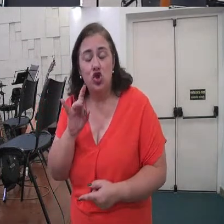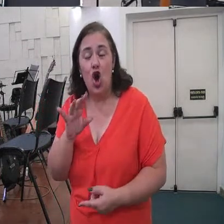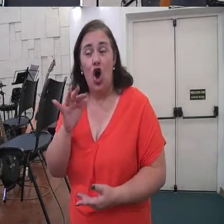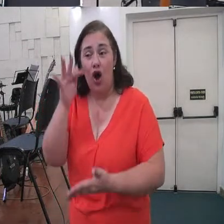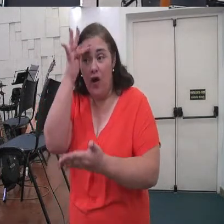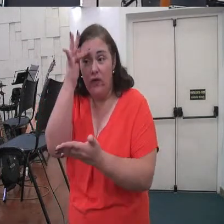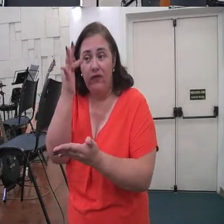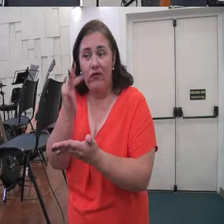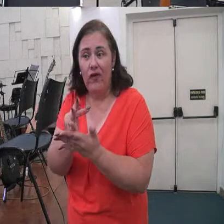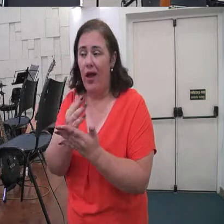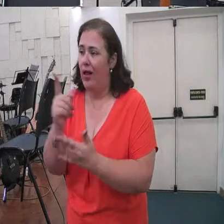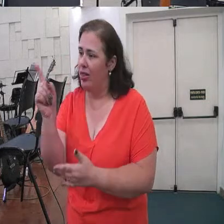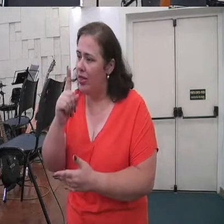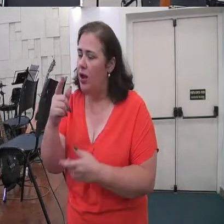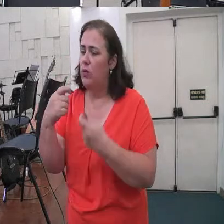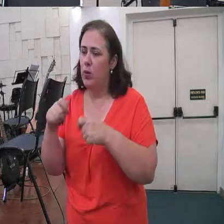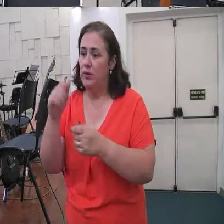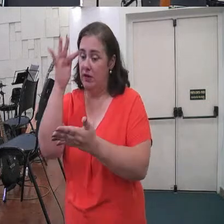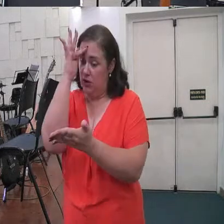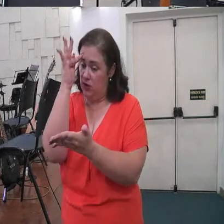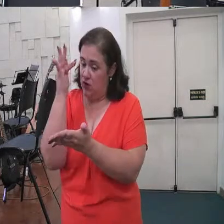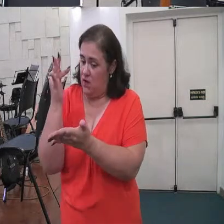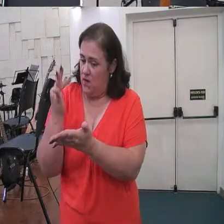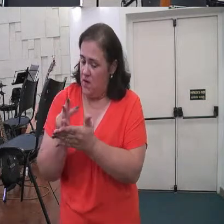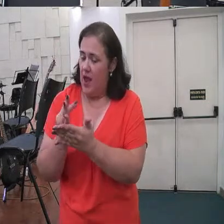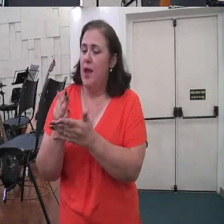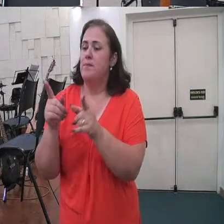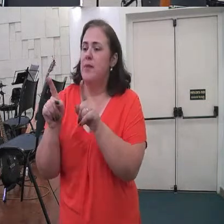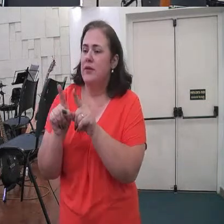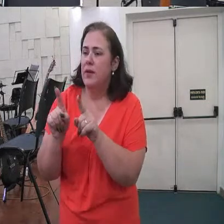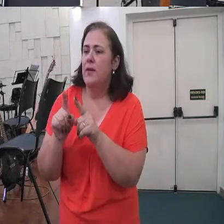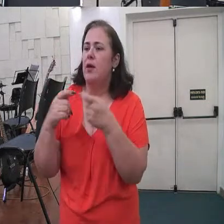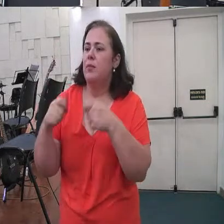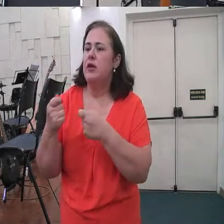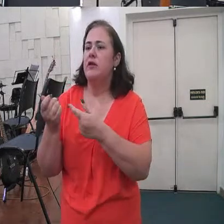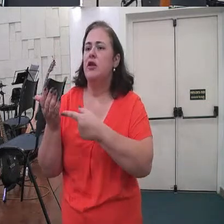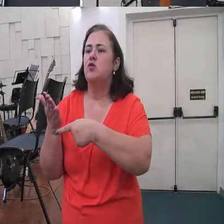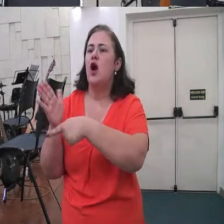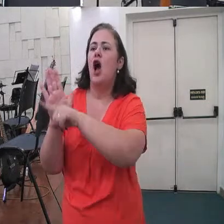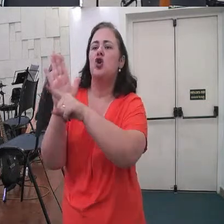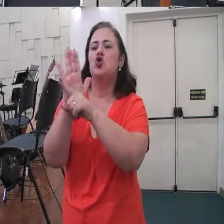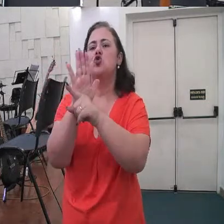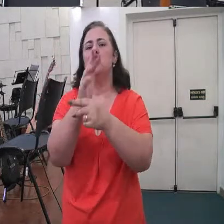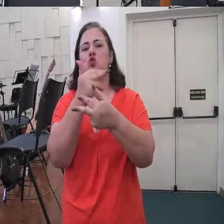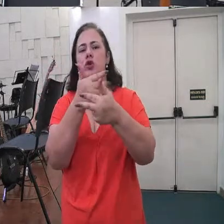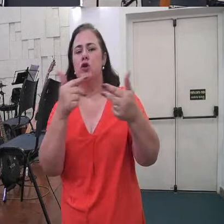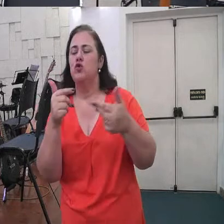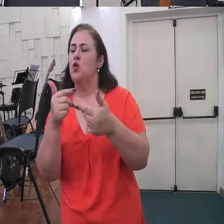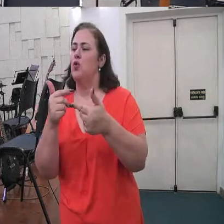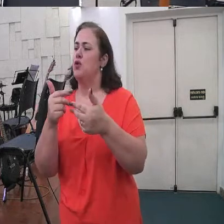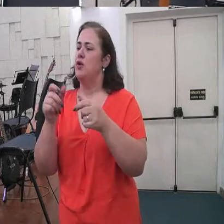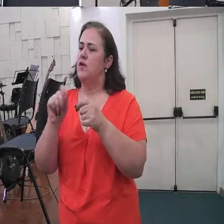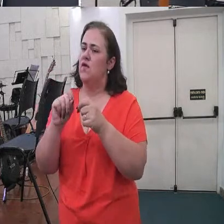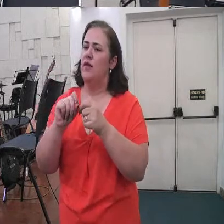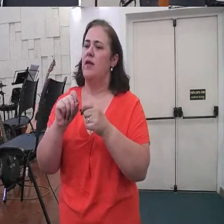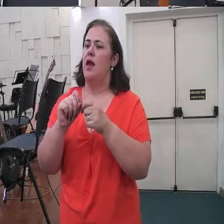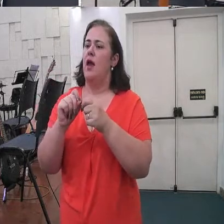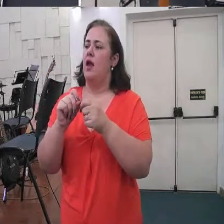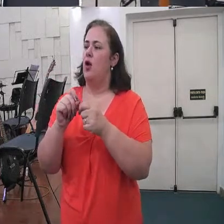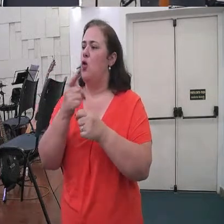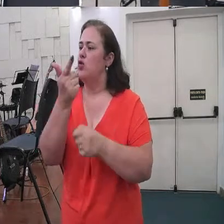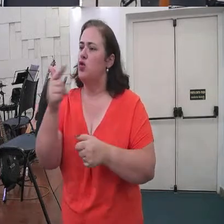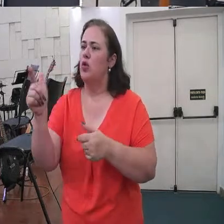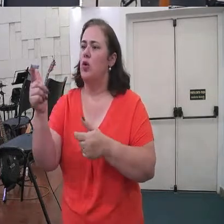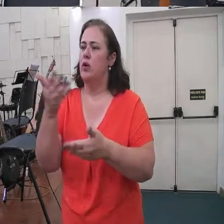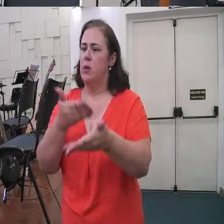somente. De igual modo, não foi também justificada por obras a meretriz Raabe, quando acolheu os